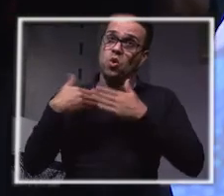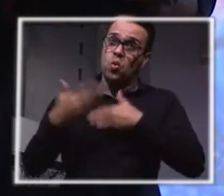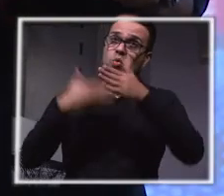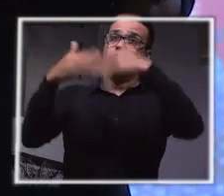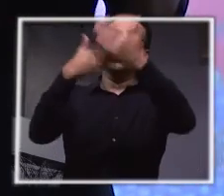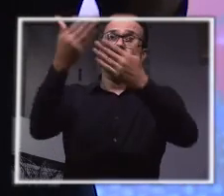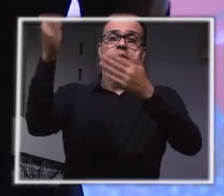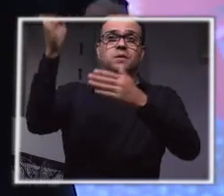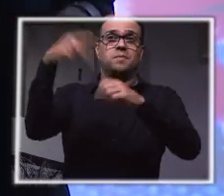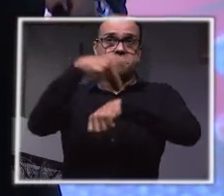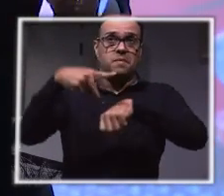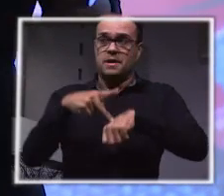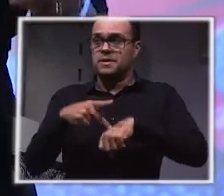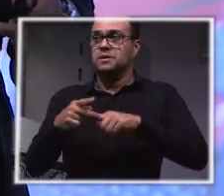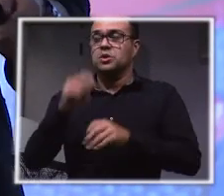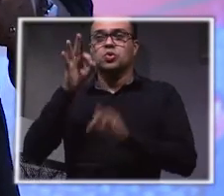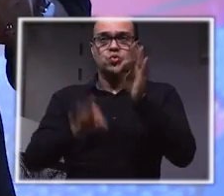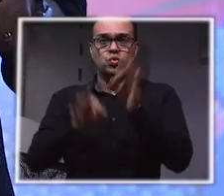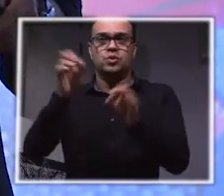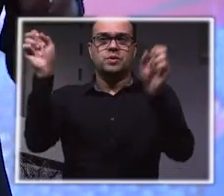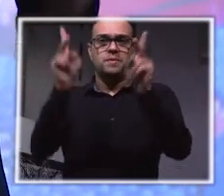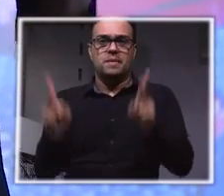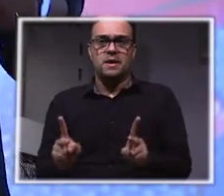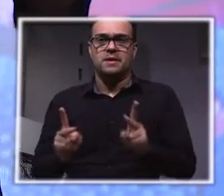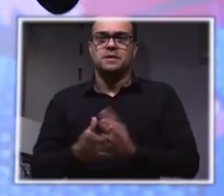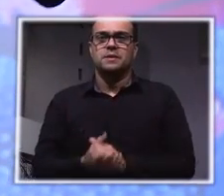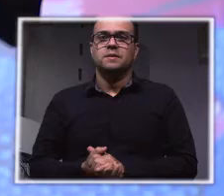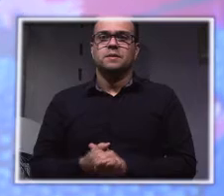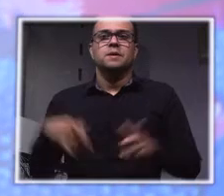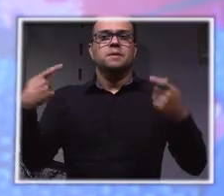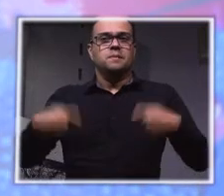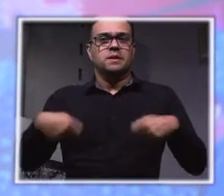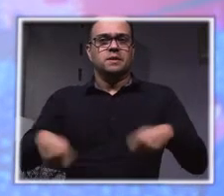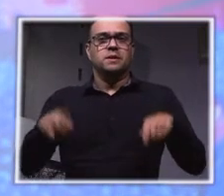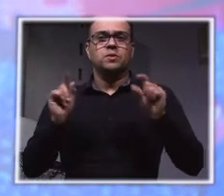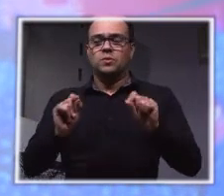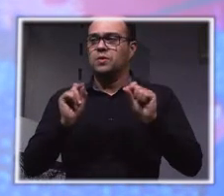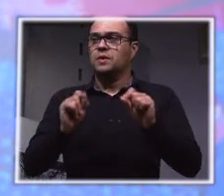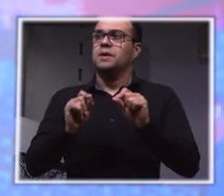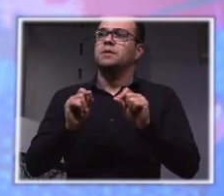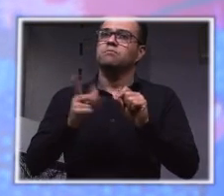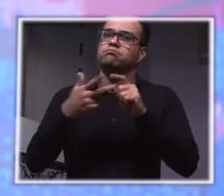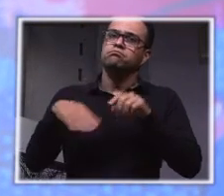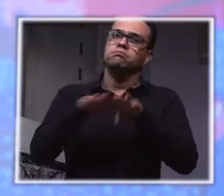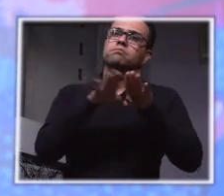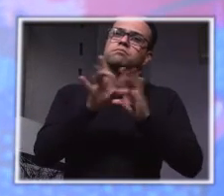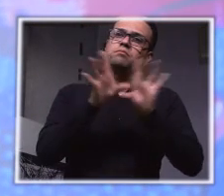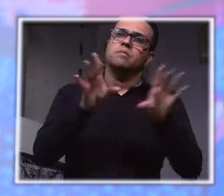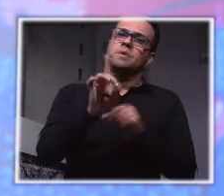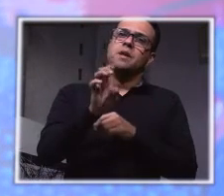nação de justiça e de paz, nós precisamos democratizar a